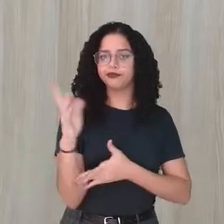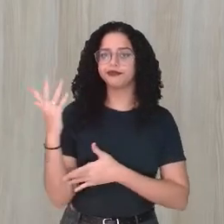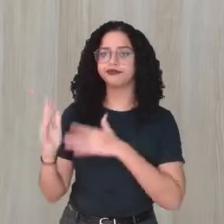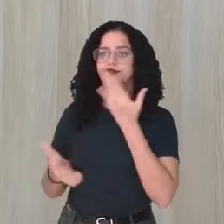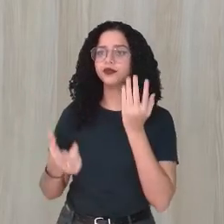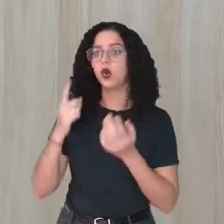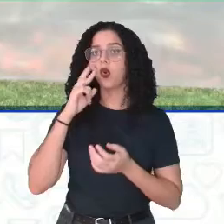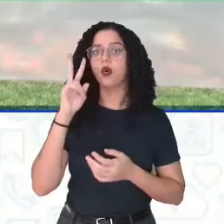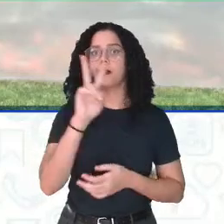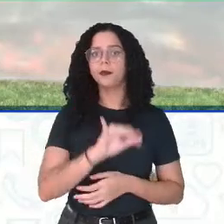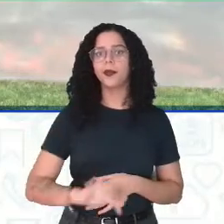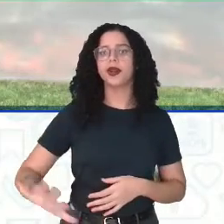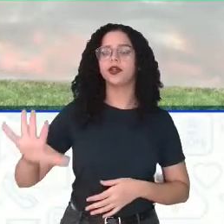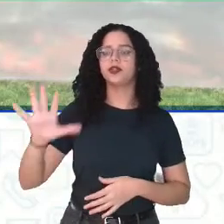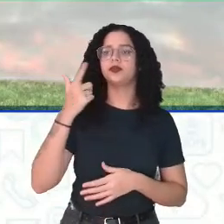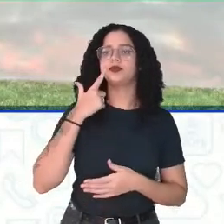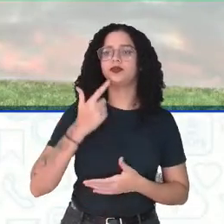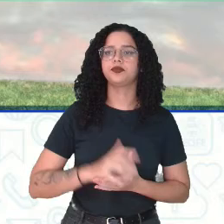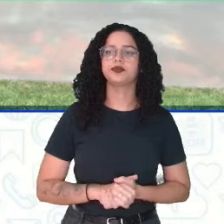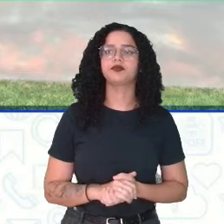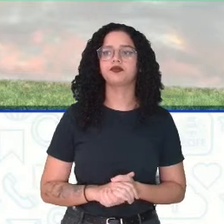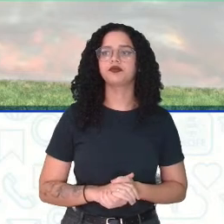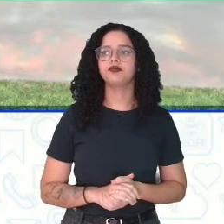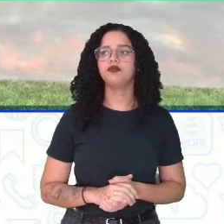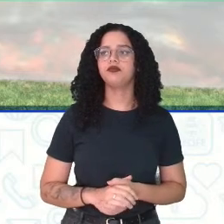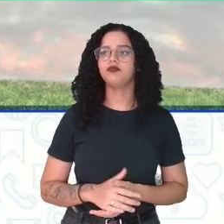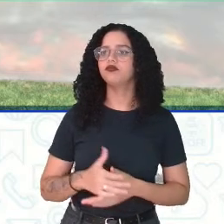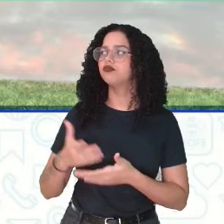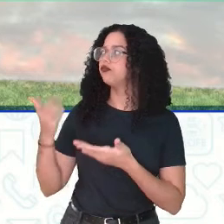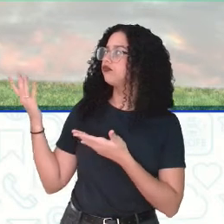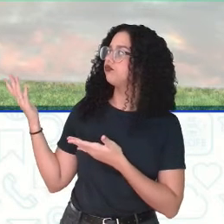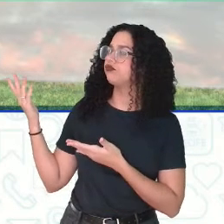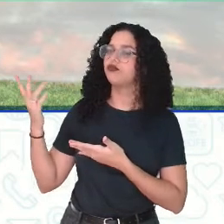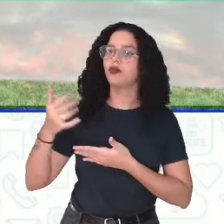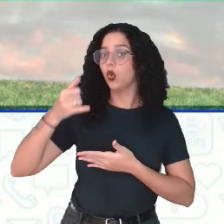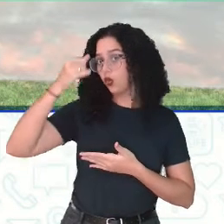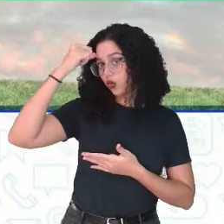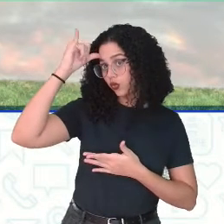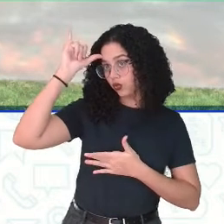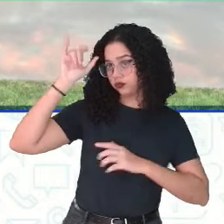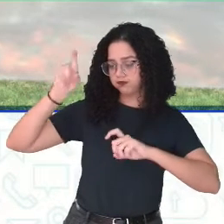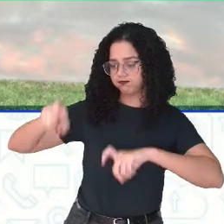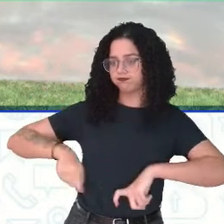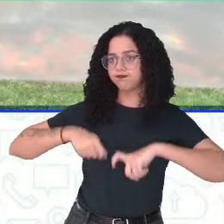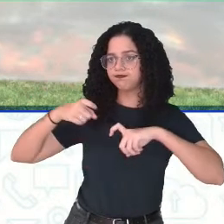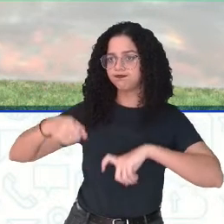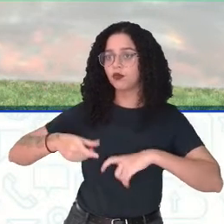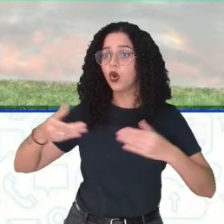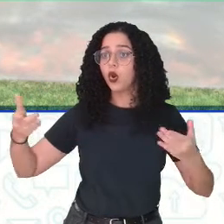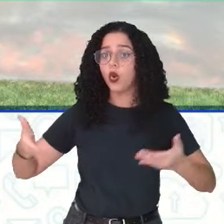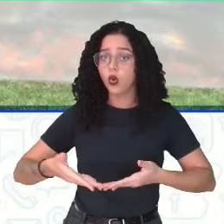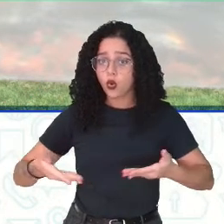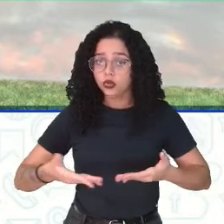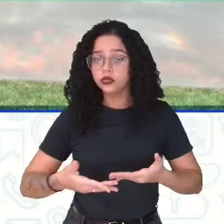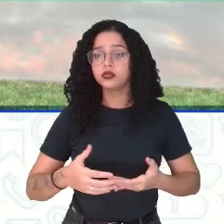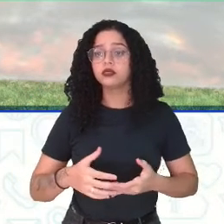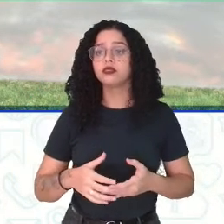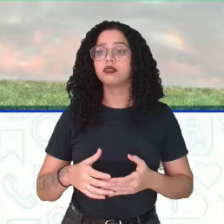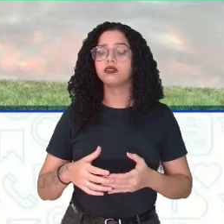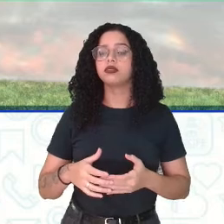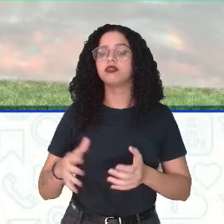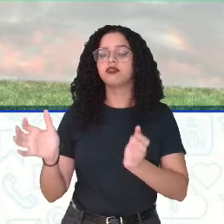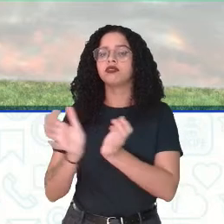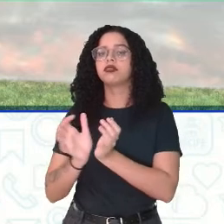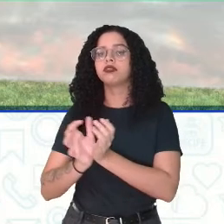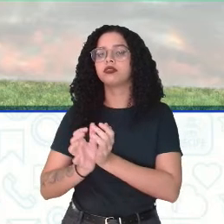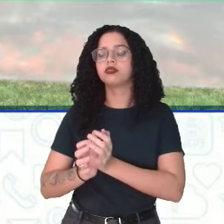cara, nessa imagem aí, Billy Paul, bota aí, por favor. Você vê o gado, né? O gado hoje, ele tem uma necessidade, não é da